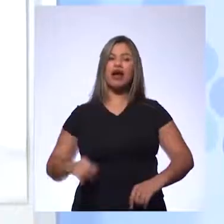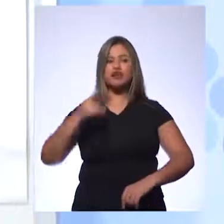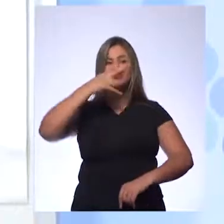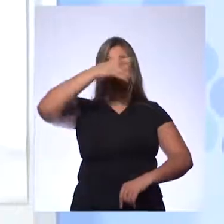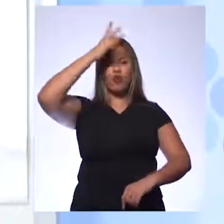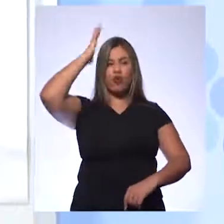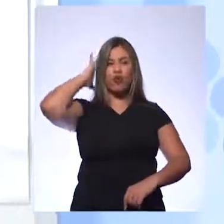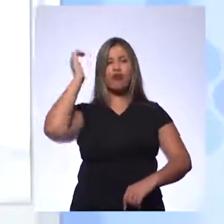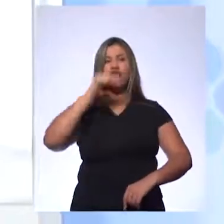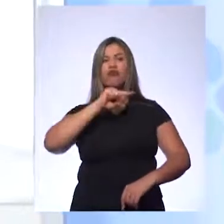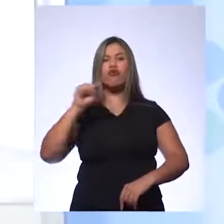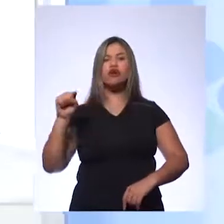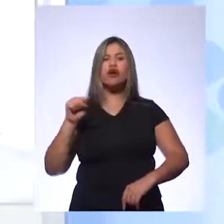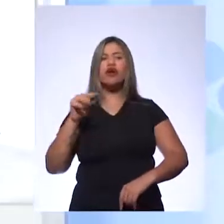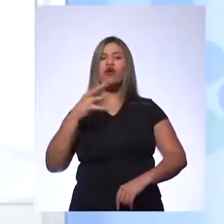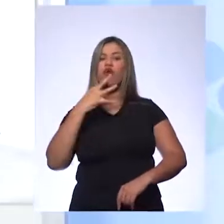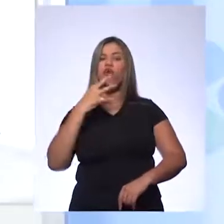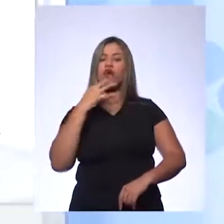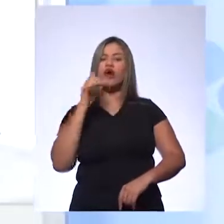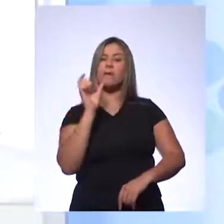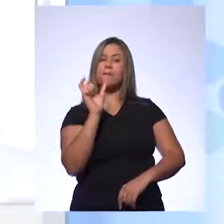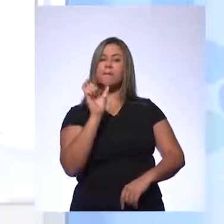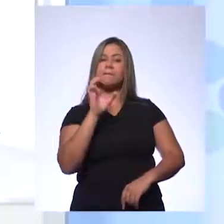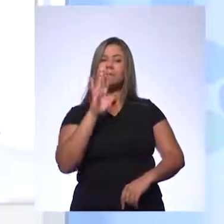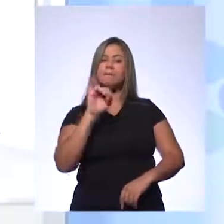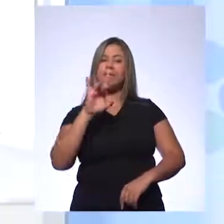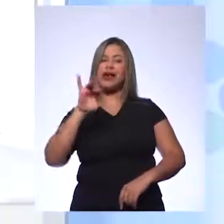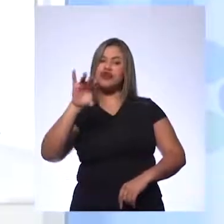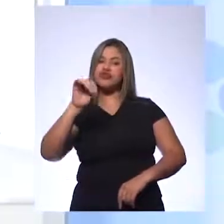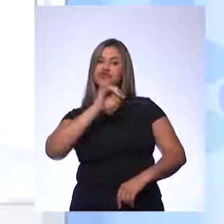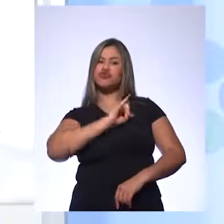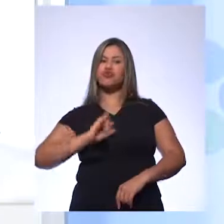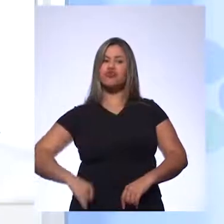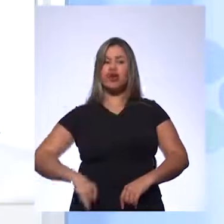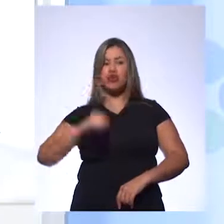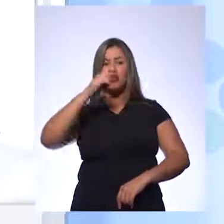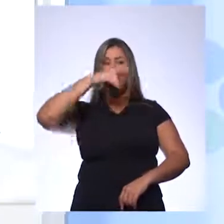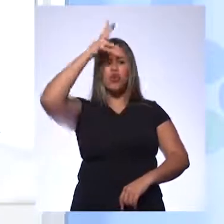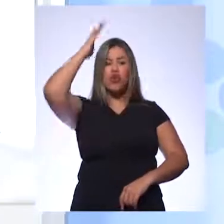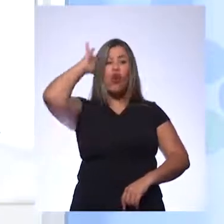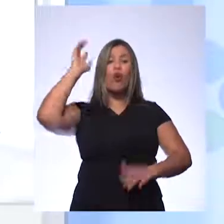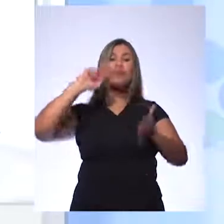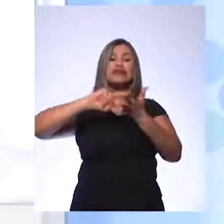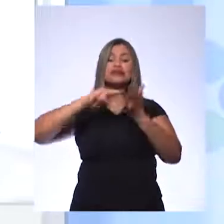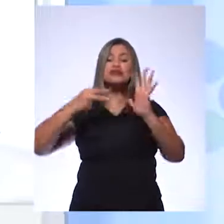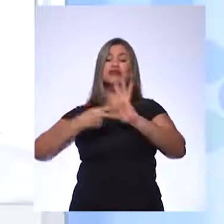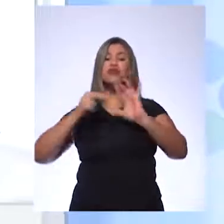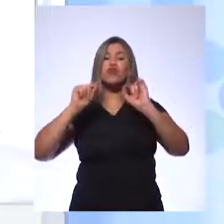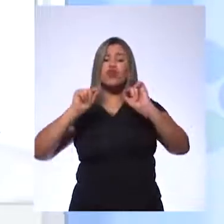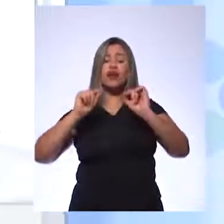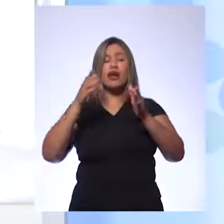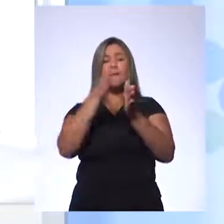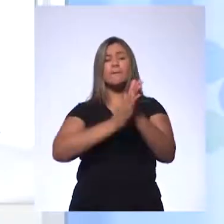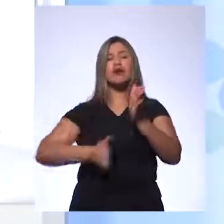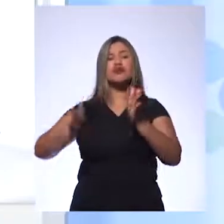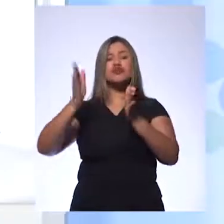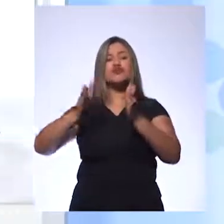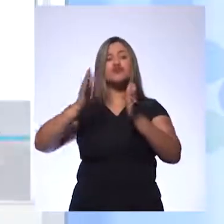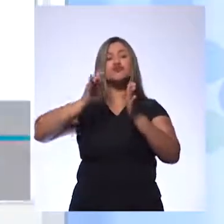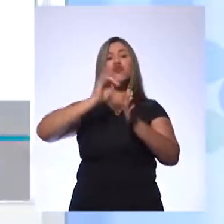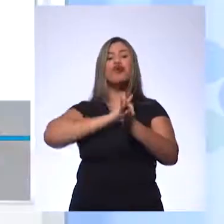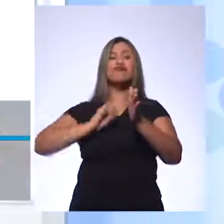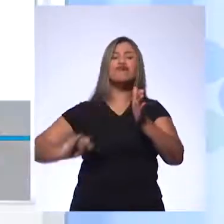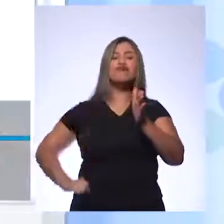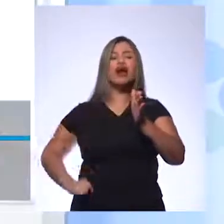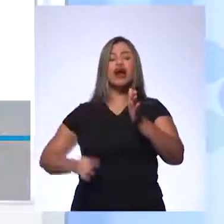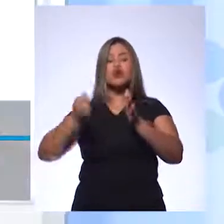quando vocês ouvirem um termo Baixo Império Romano significa que nós estamos citando aquele momento do Império Romano